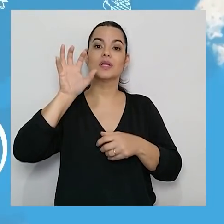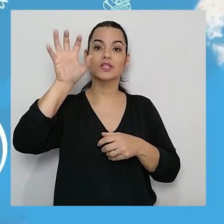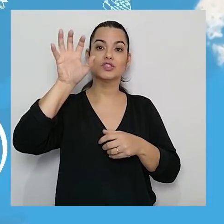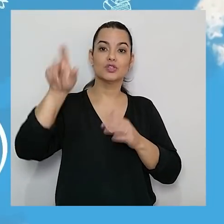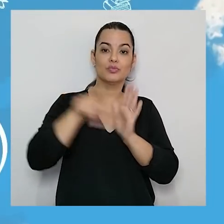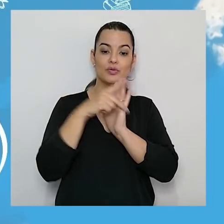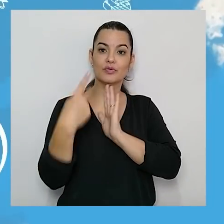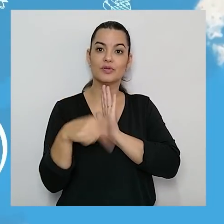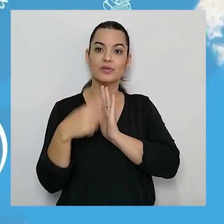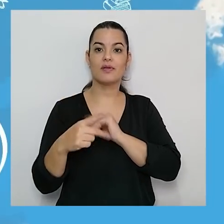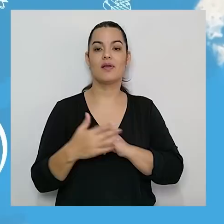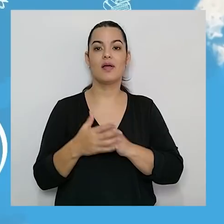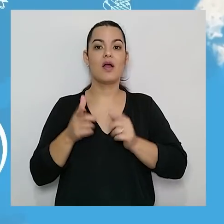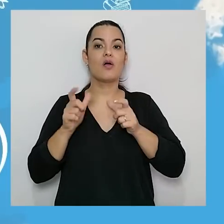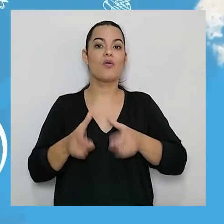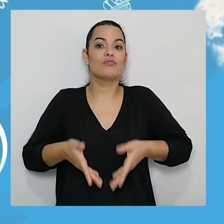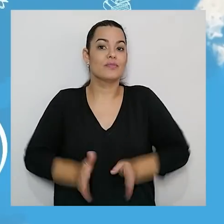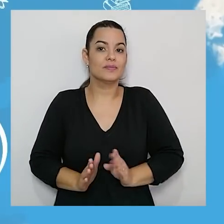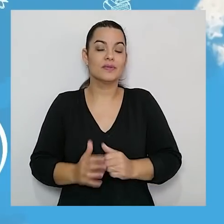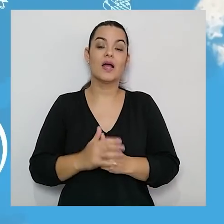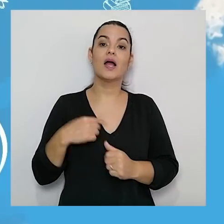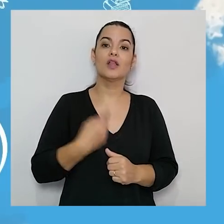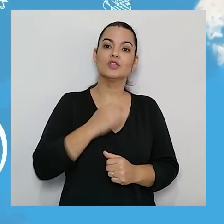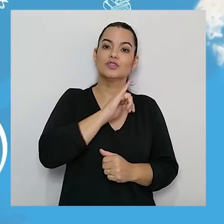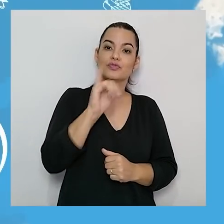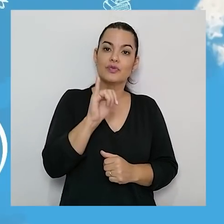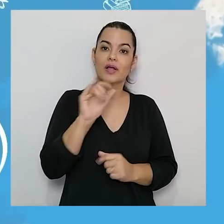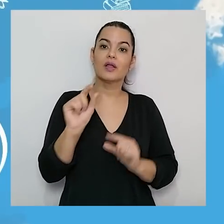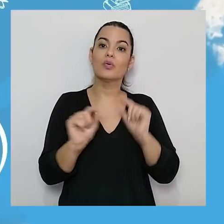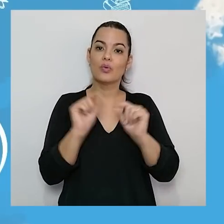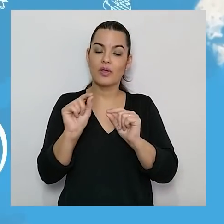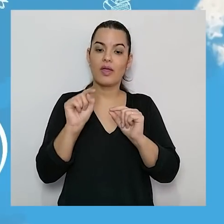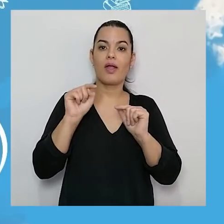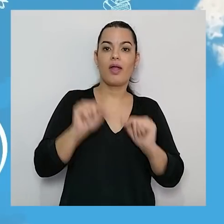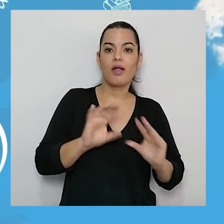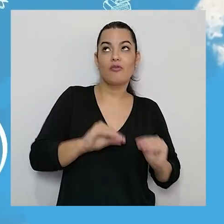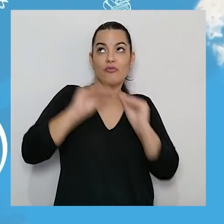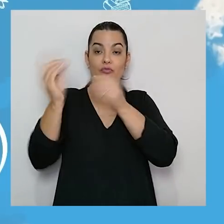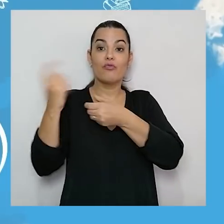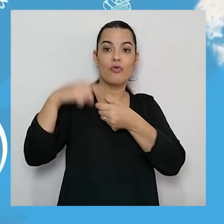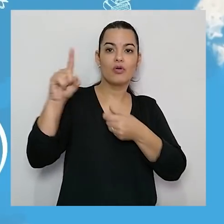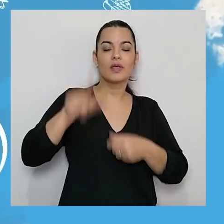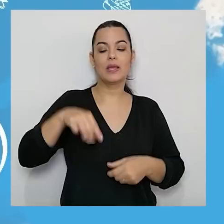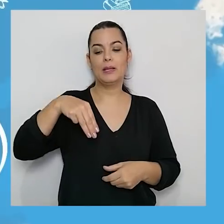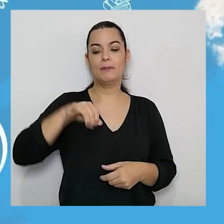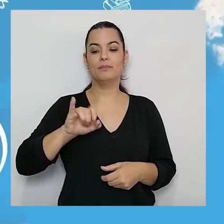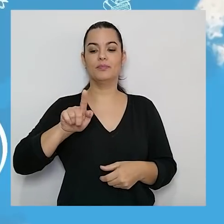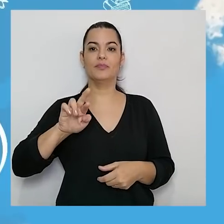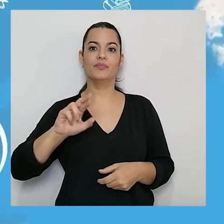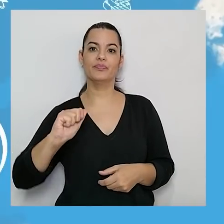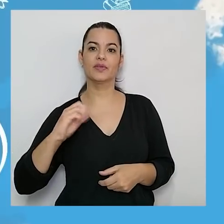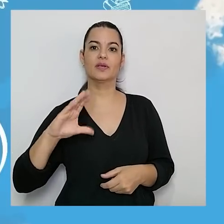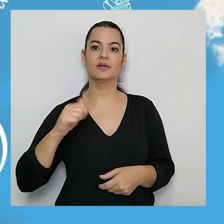origem. Aí nós falamos que é uma migração de retorno. Então, de uma forma ou de